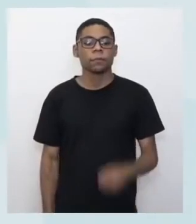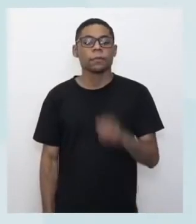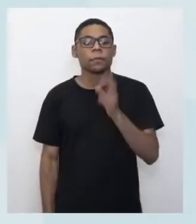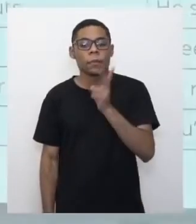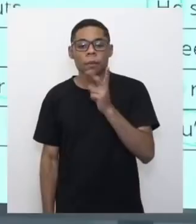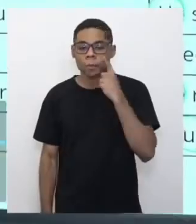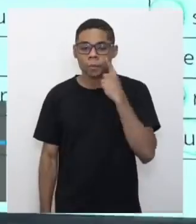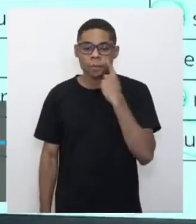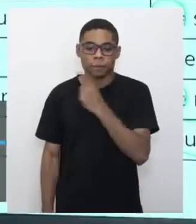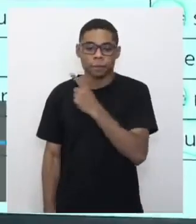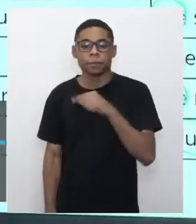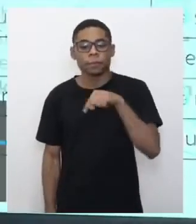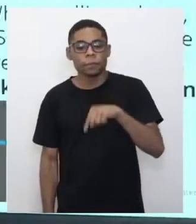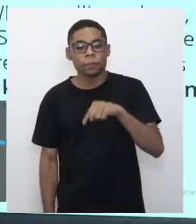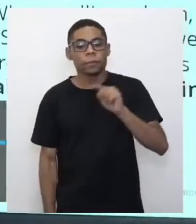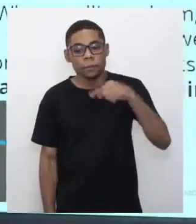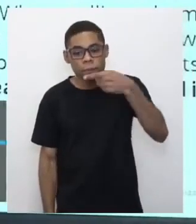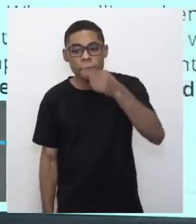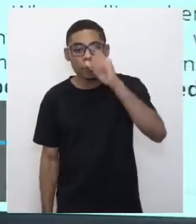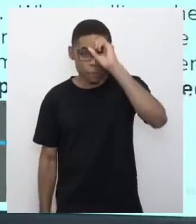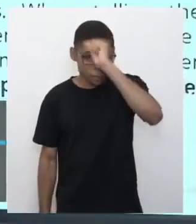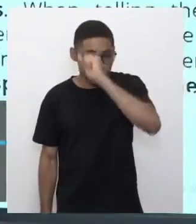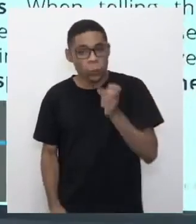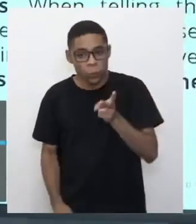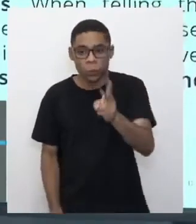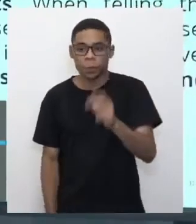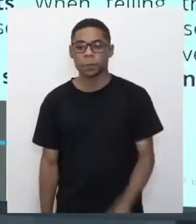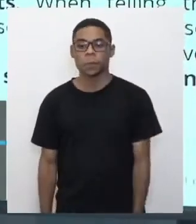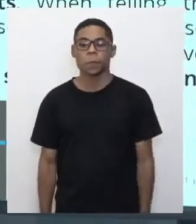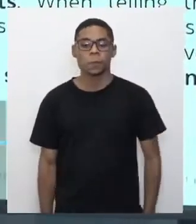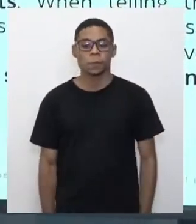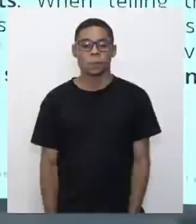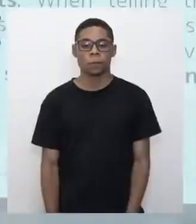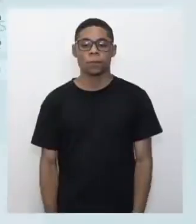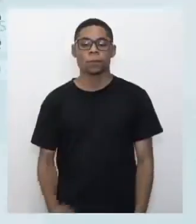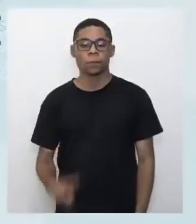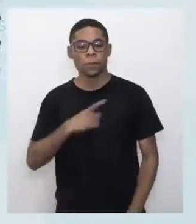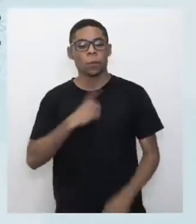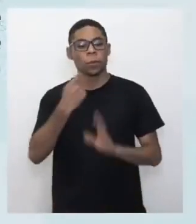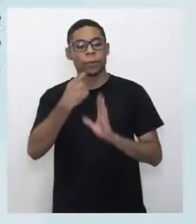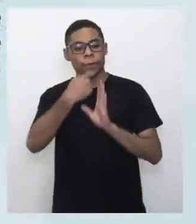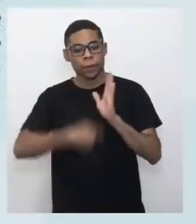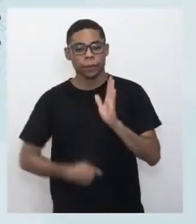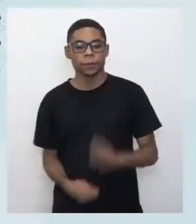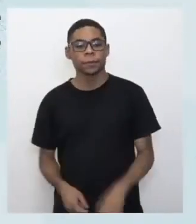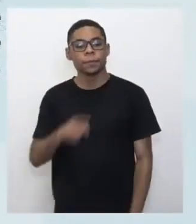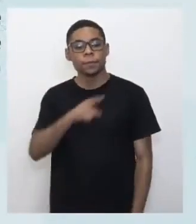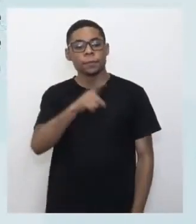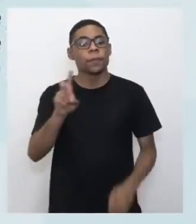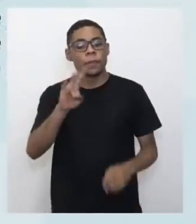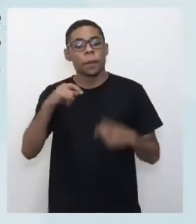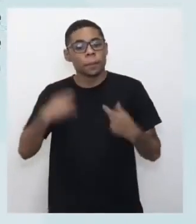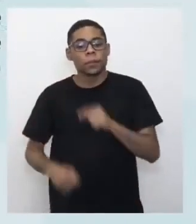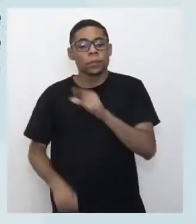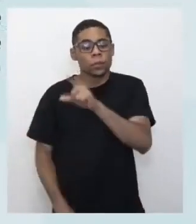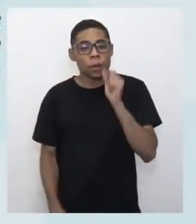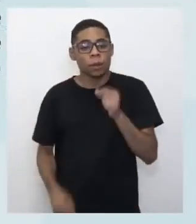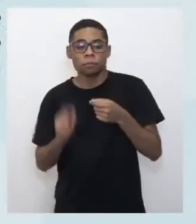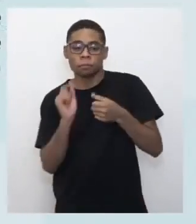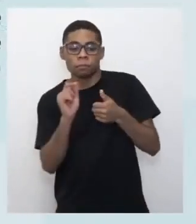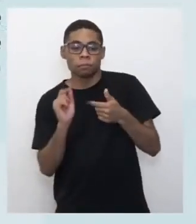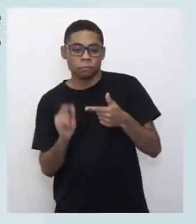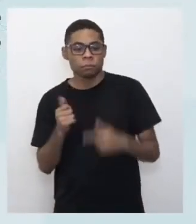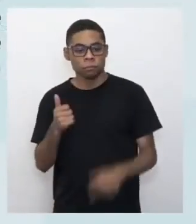reply, ótimo. E agora vamos para frente um pouquinho. Então, ó, temos aqui um textinho para vocês, onde vocês vão ter que escolher as